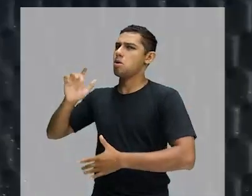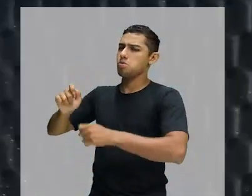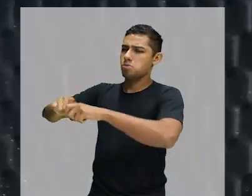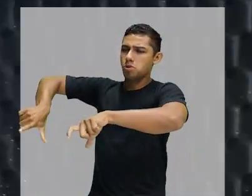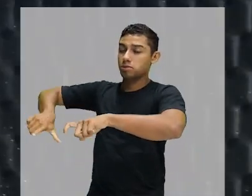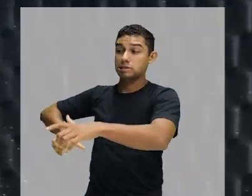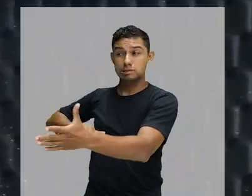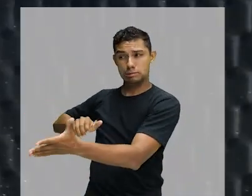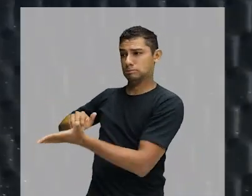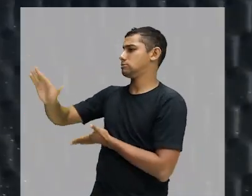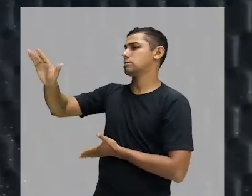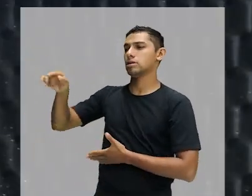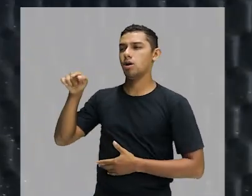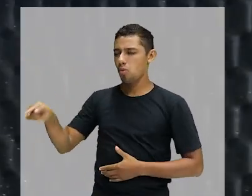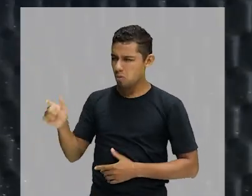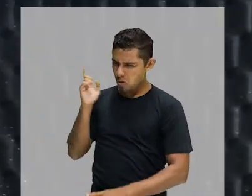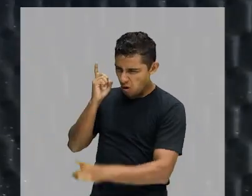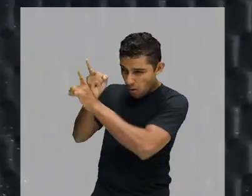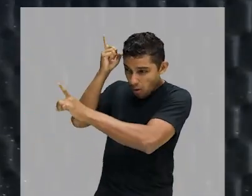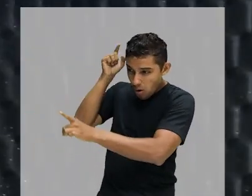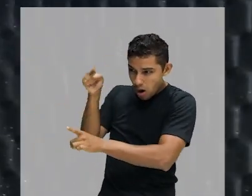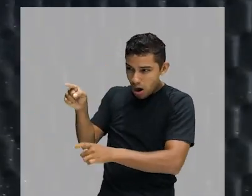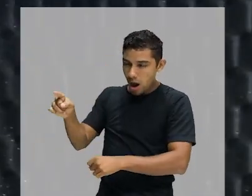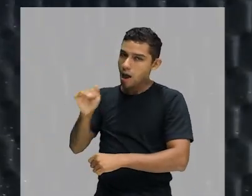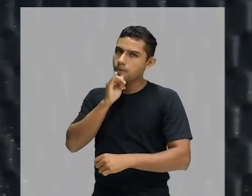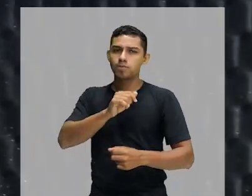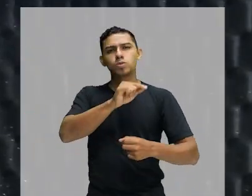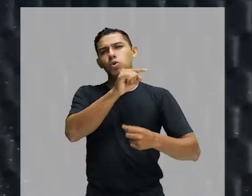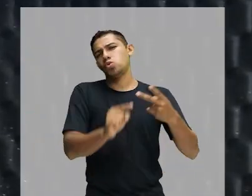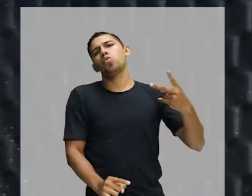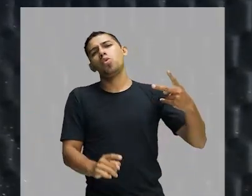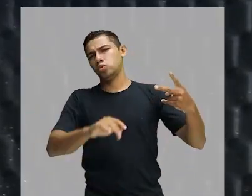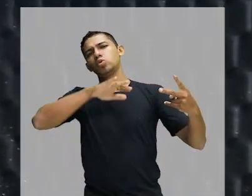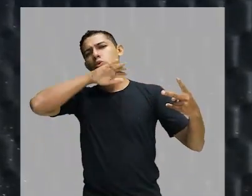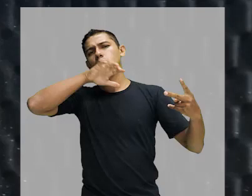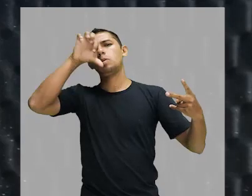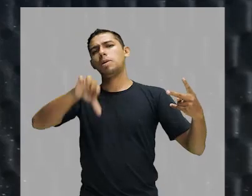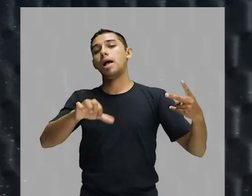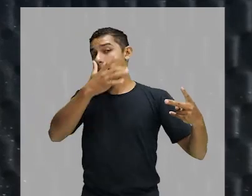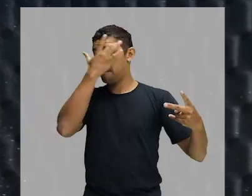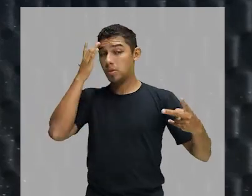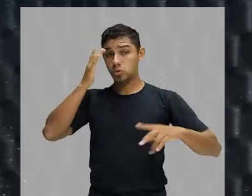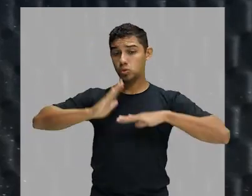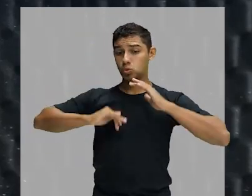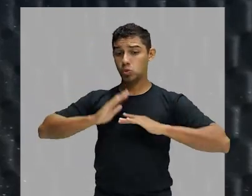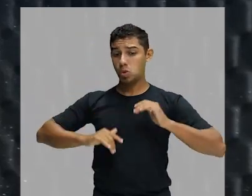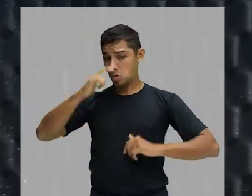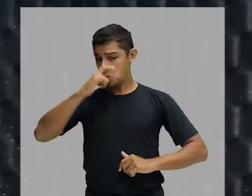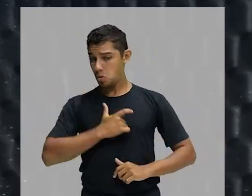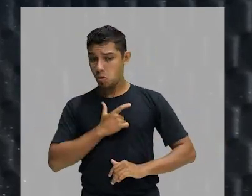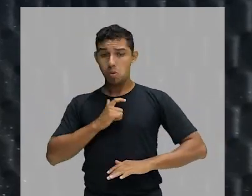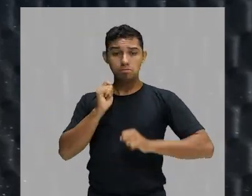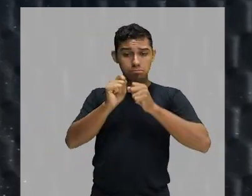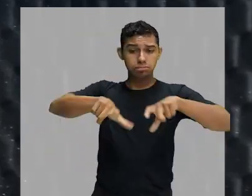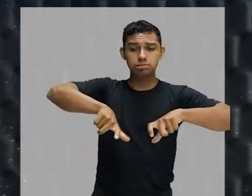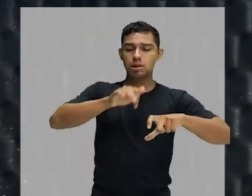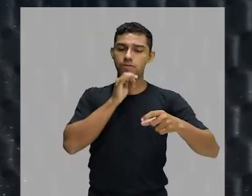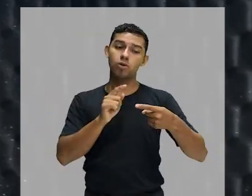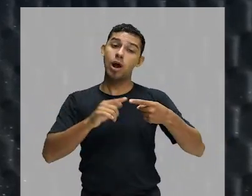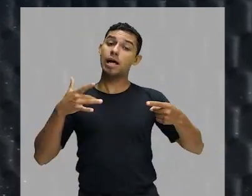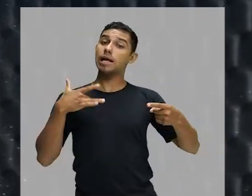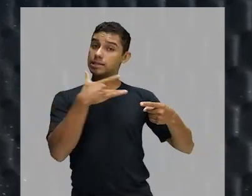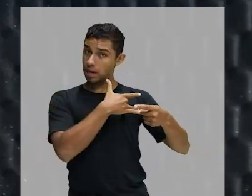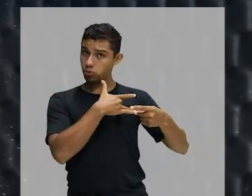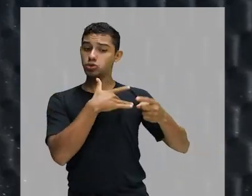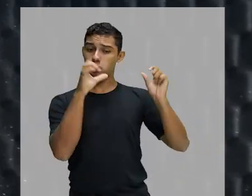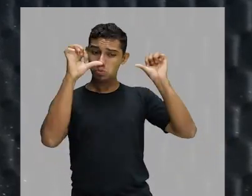modalidades. Então aqui eu trago duas consequências negativas para o atleta. Uma na que fala em relação à sua saúde,